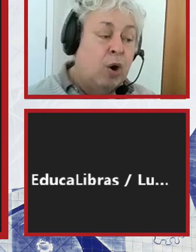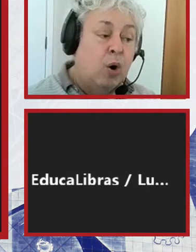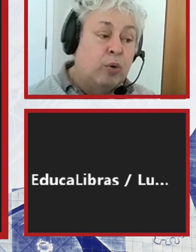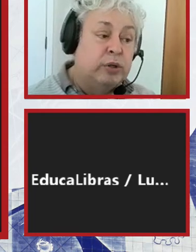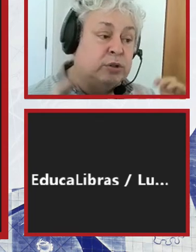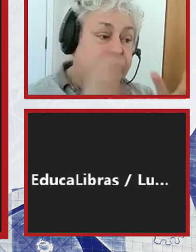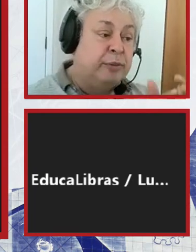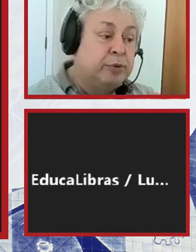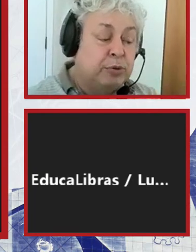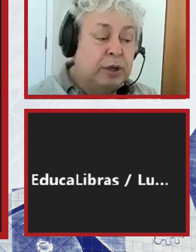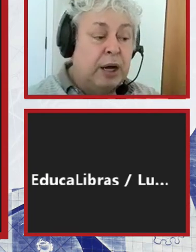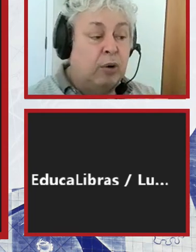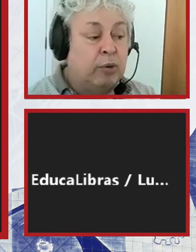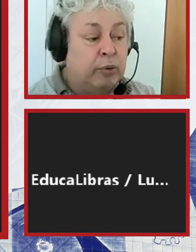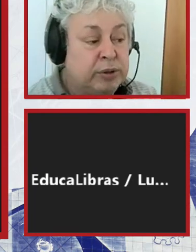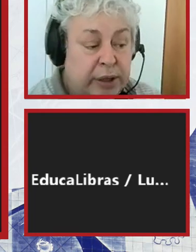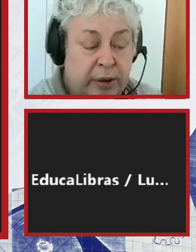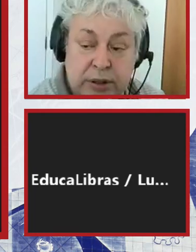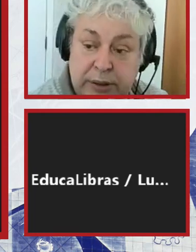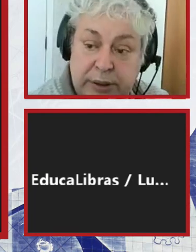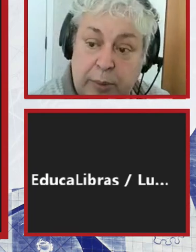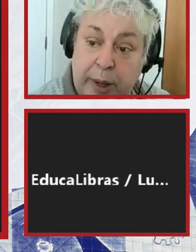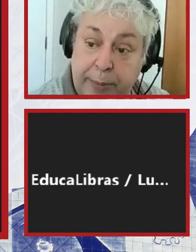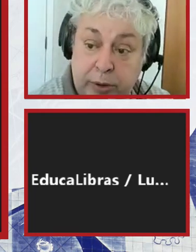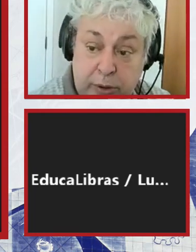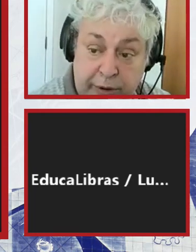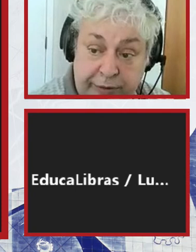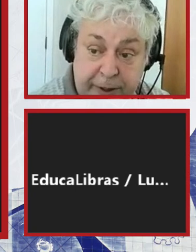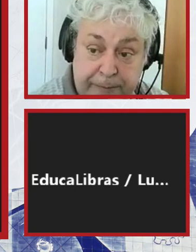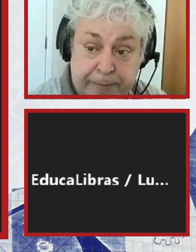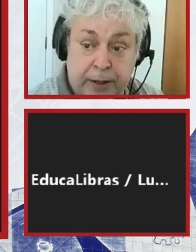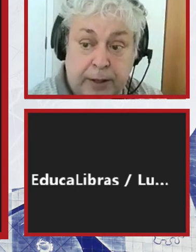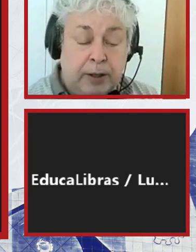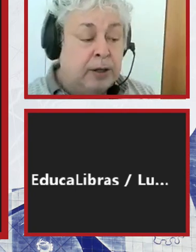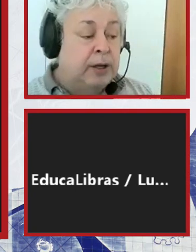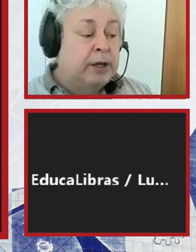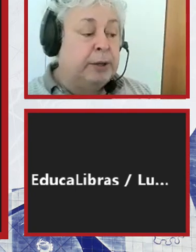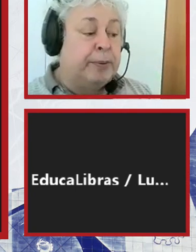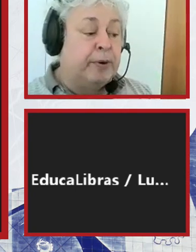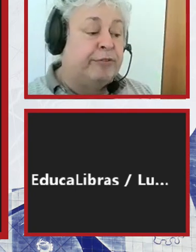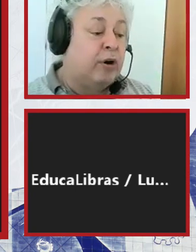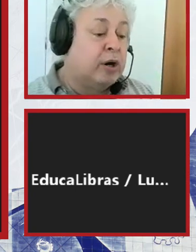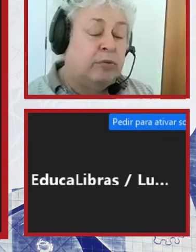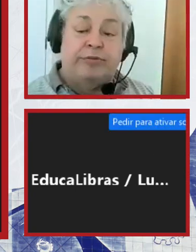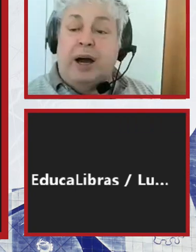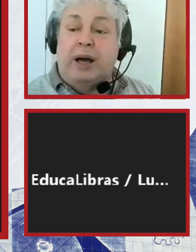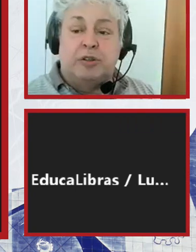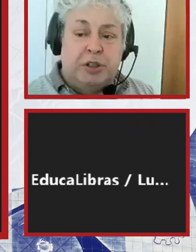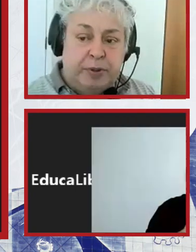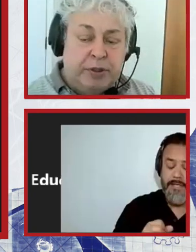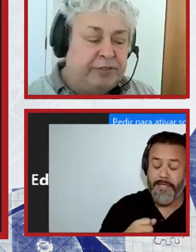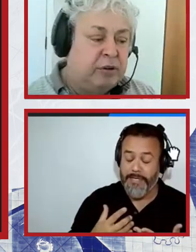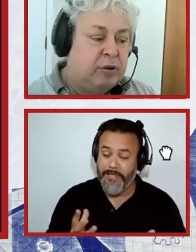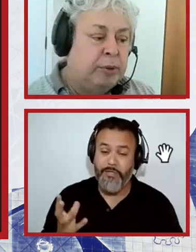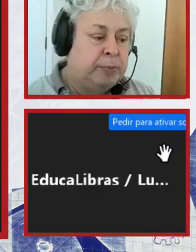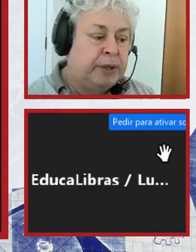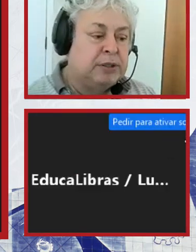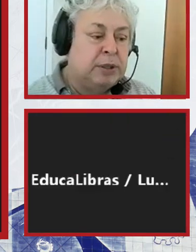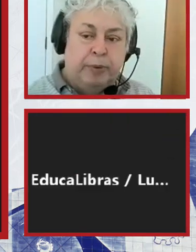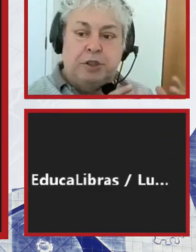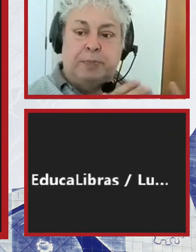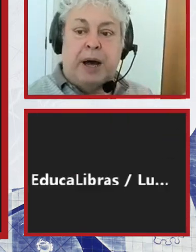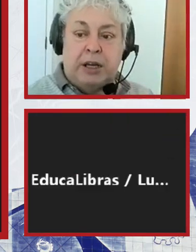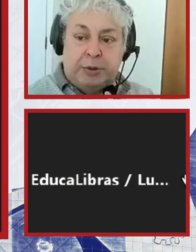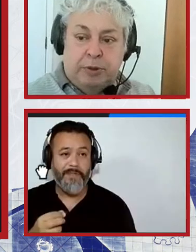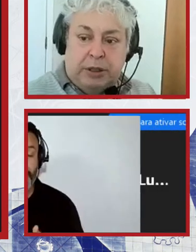cerebral ou com distrofia muscular ou com esclerose lateral amiotrófica, que provocam vários tipos de fenômenos,